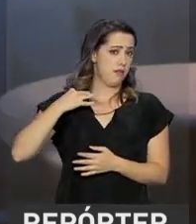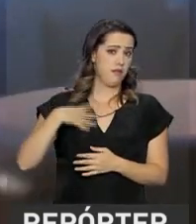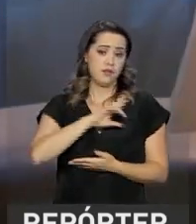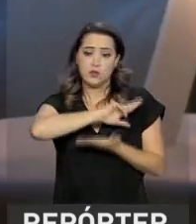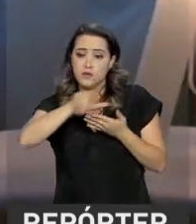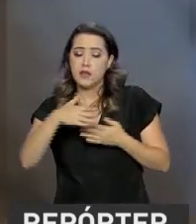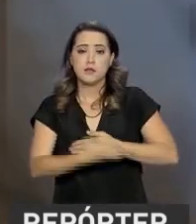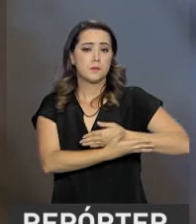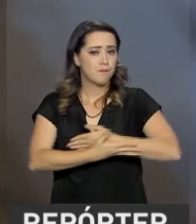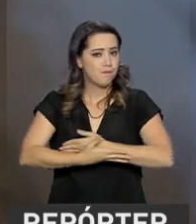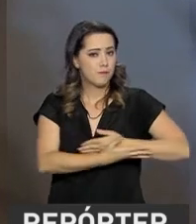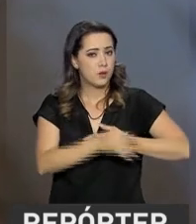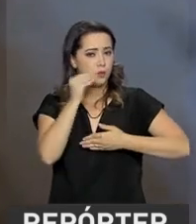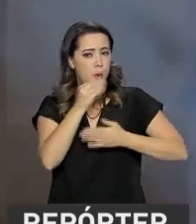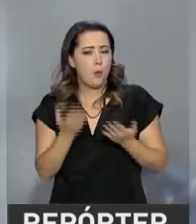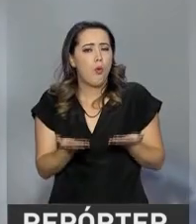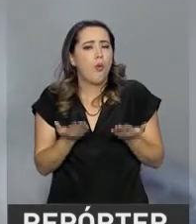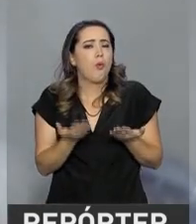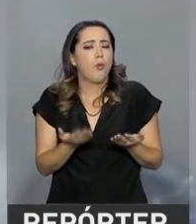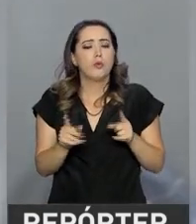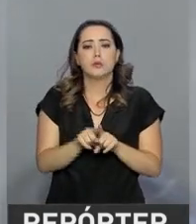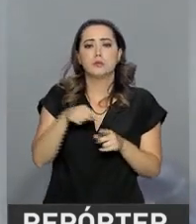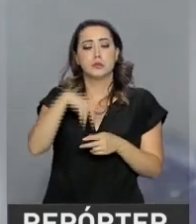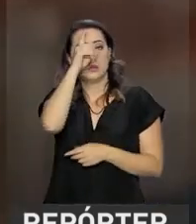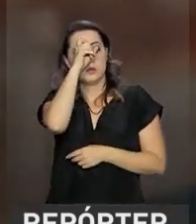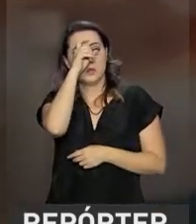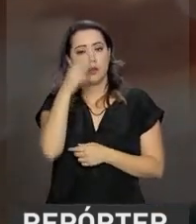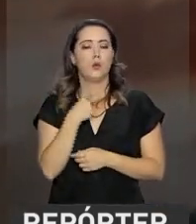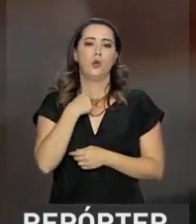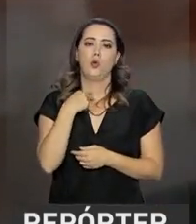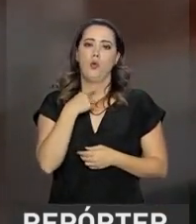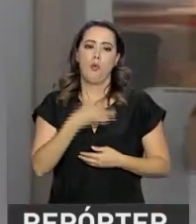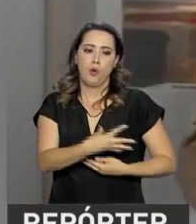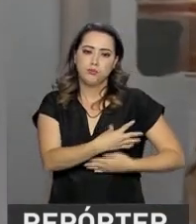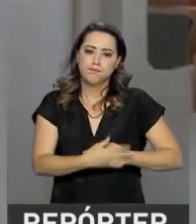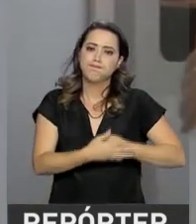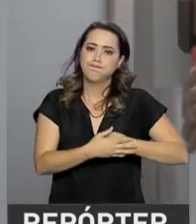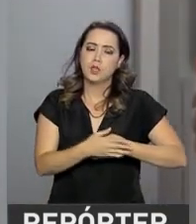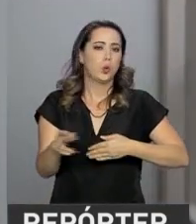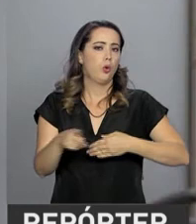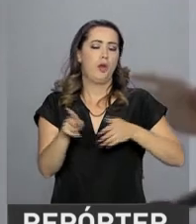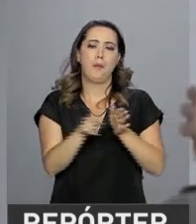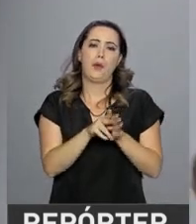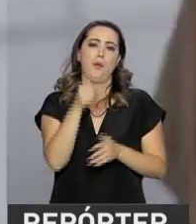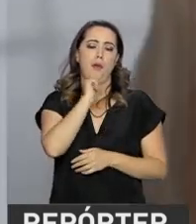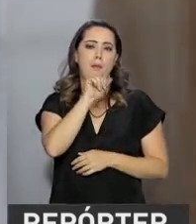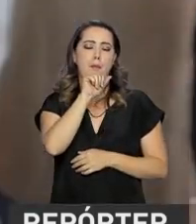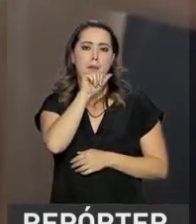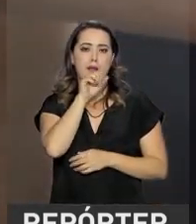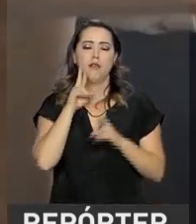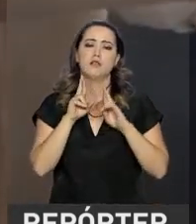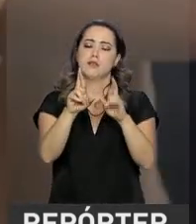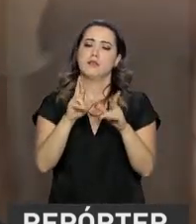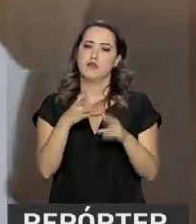Muitas crianças prematuras, de baixo peso, internadas e que não podem ser alimentadas diretamente no seio da mãe, esperam por isso